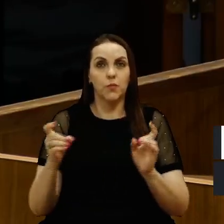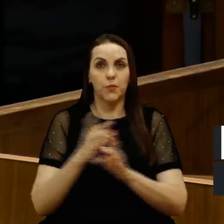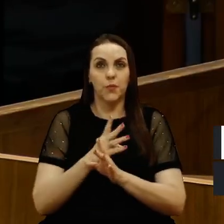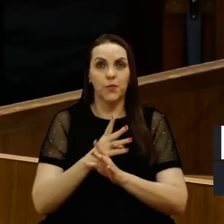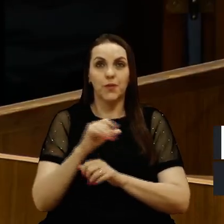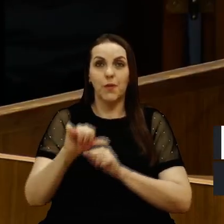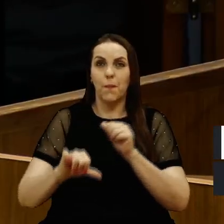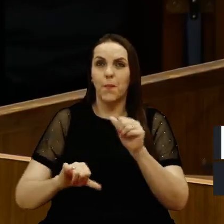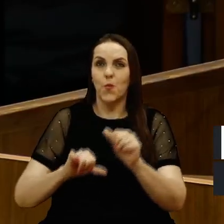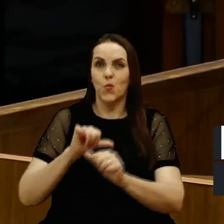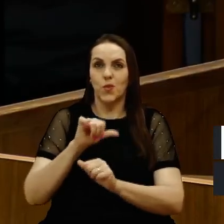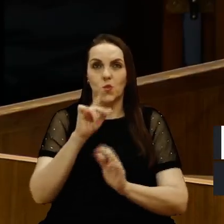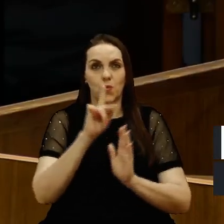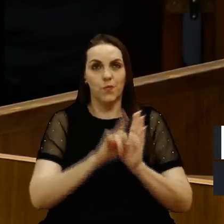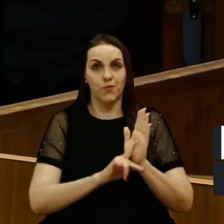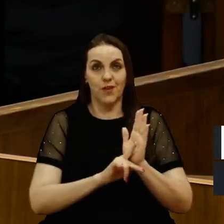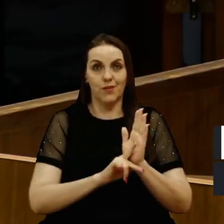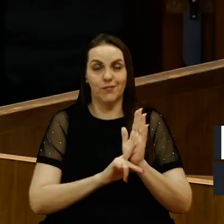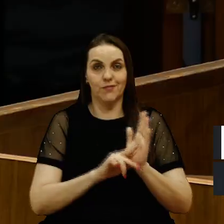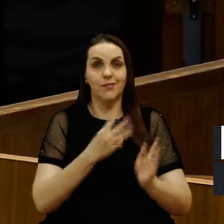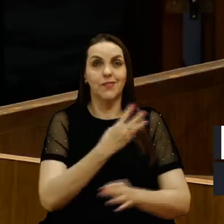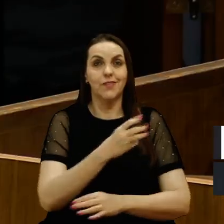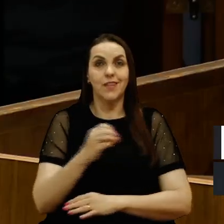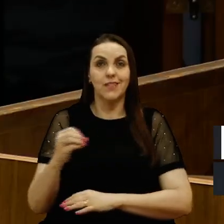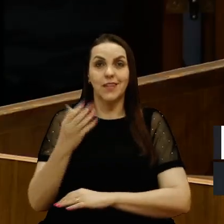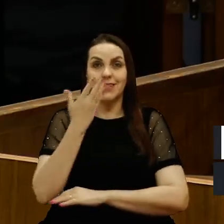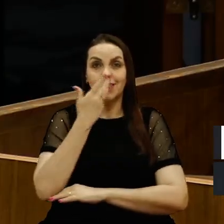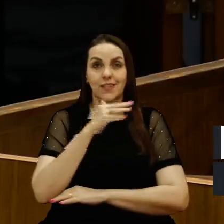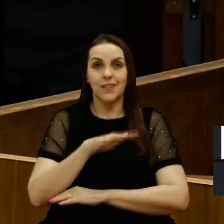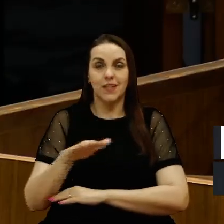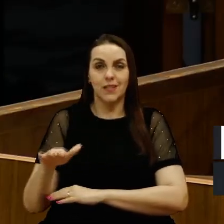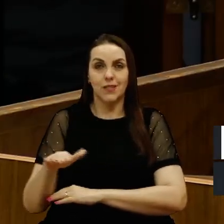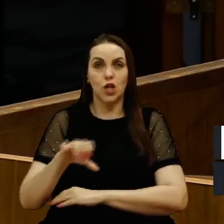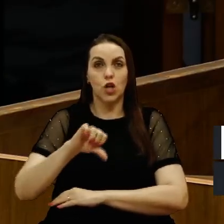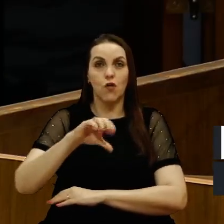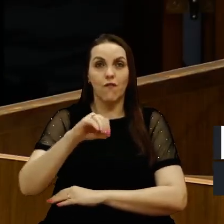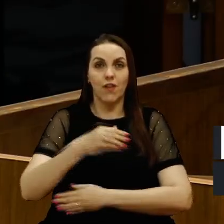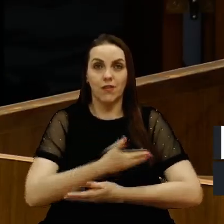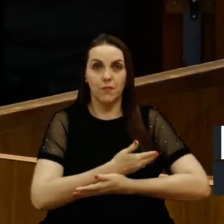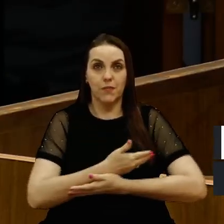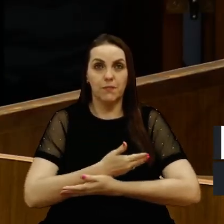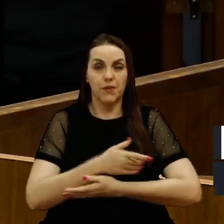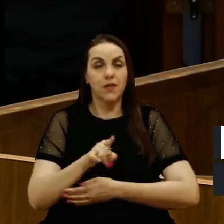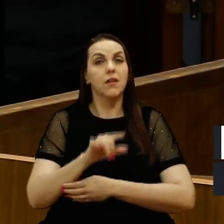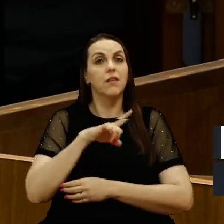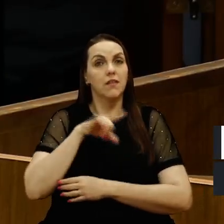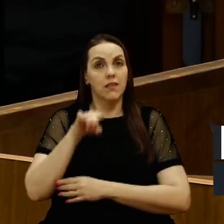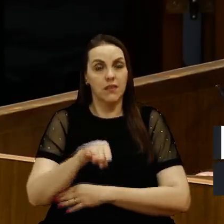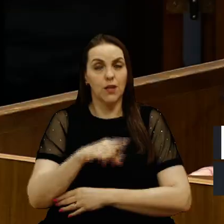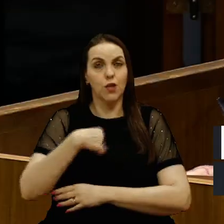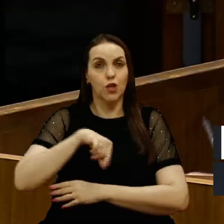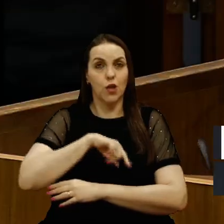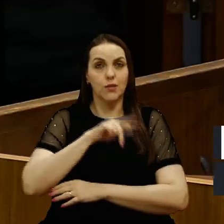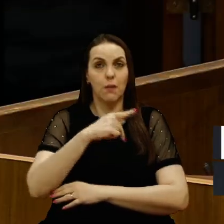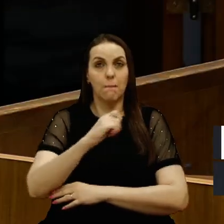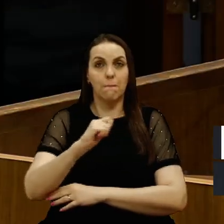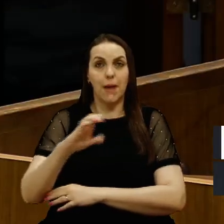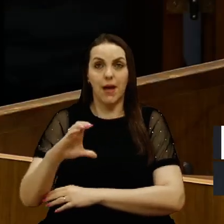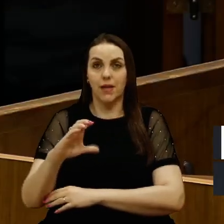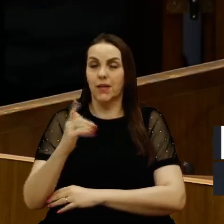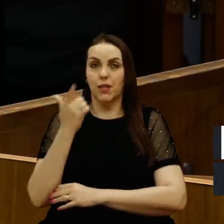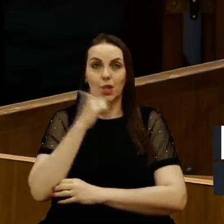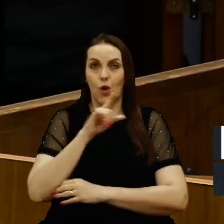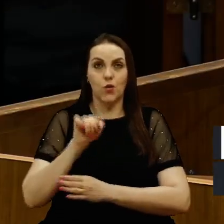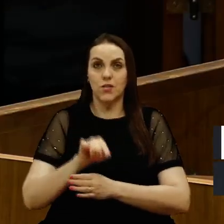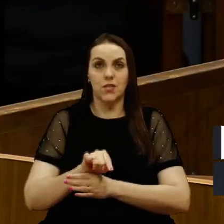o projeto para 300 crianças, 90 berçários, e que nós, através do PAC, não fomos